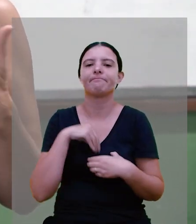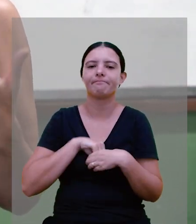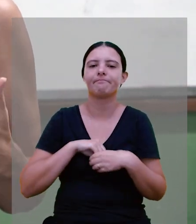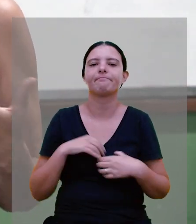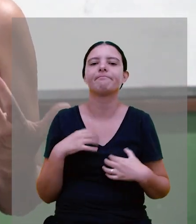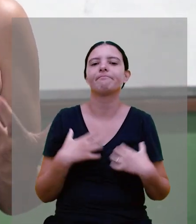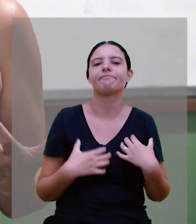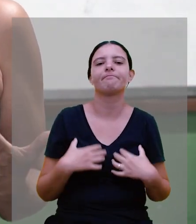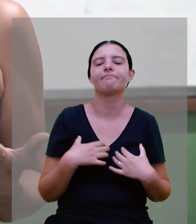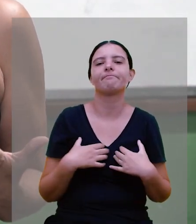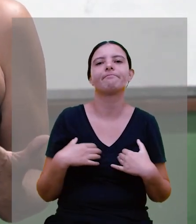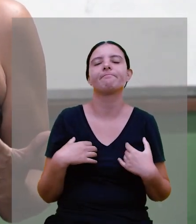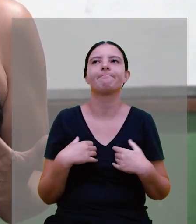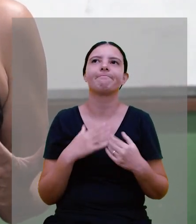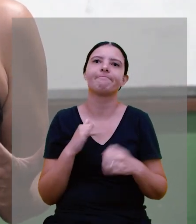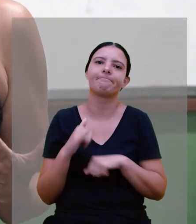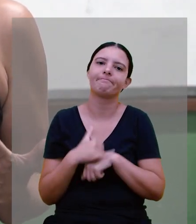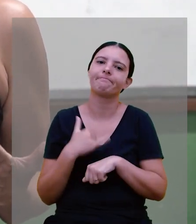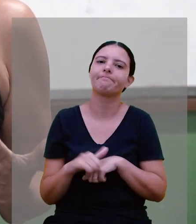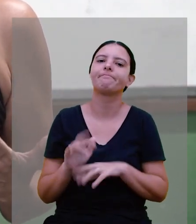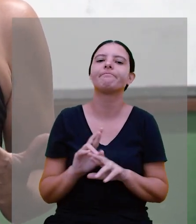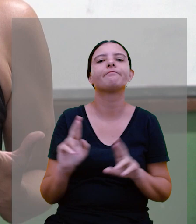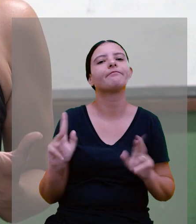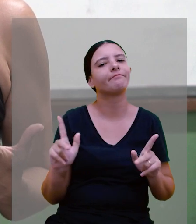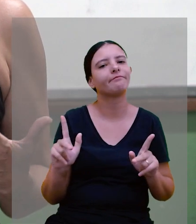e achar uma saída diferente,